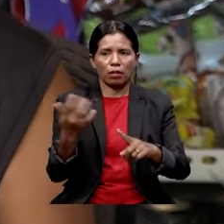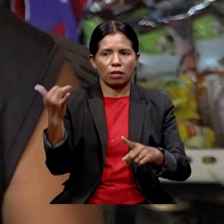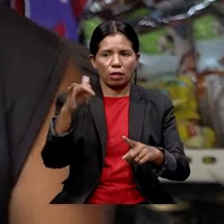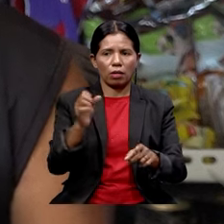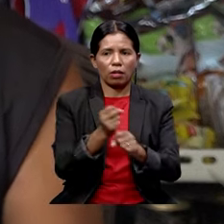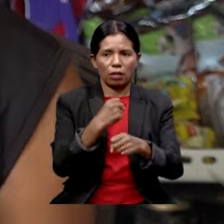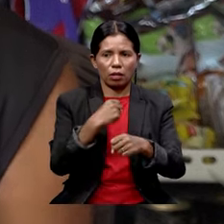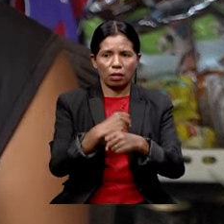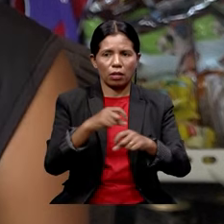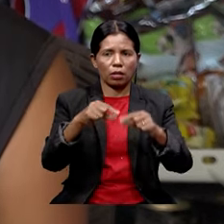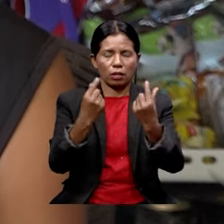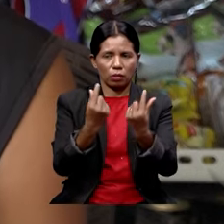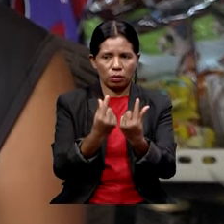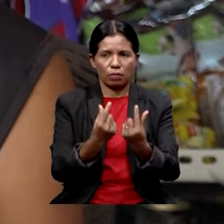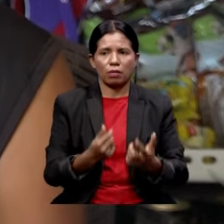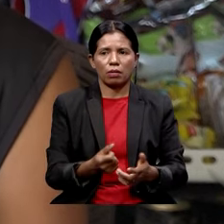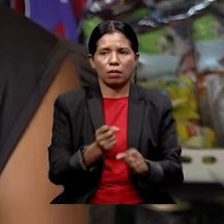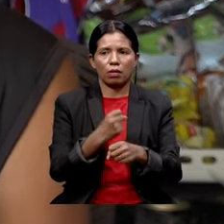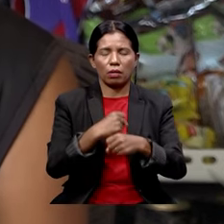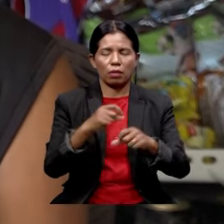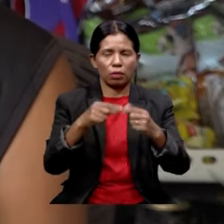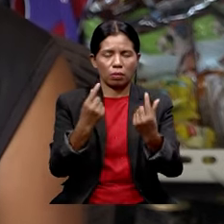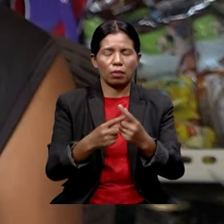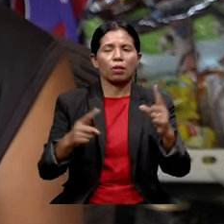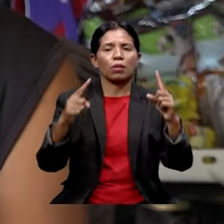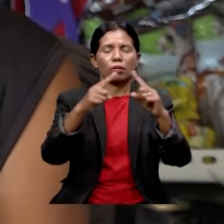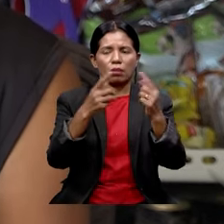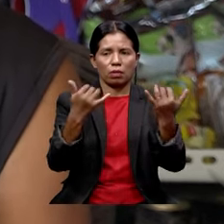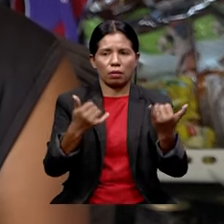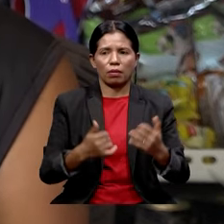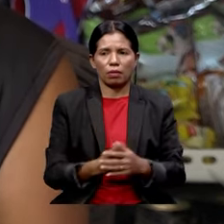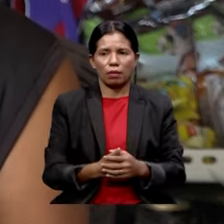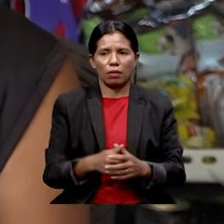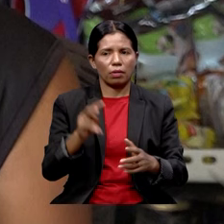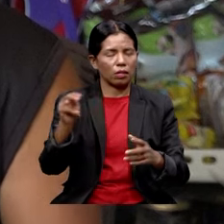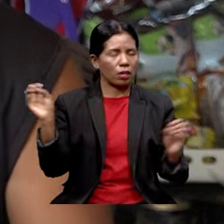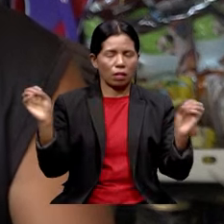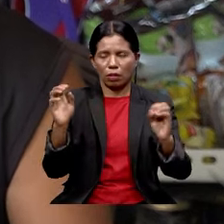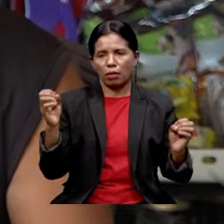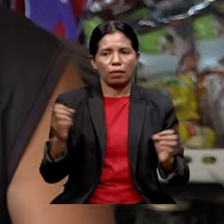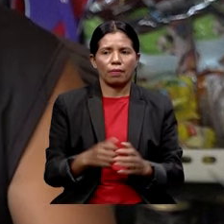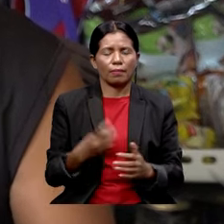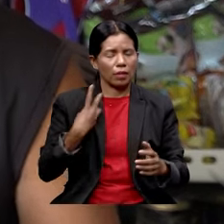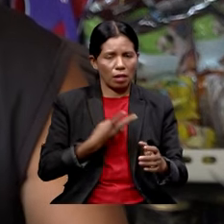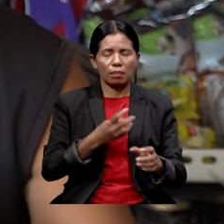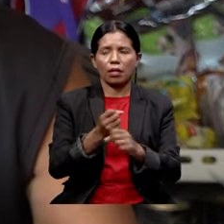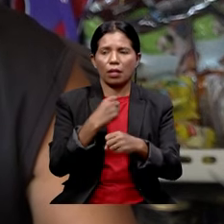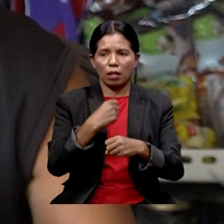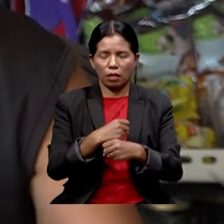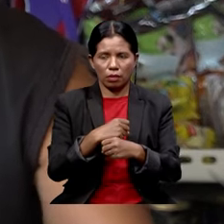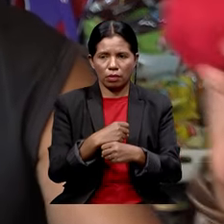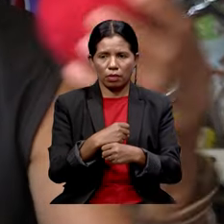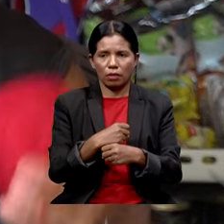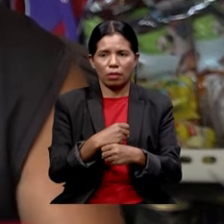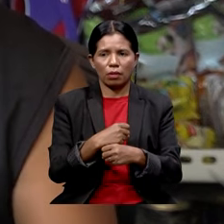hau halo grupo. Hau halo grupo mai sto agora ne la coihoto. Ami halo. Halo nai